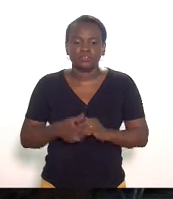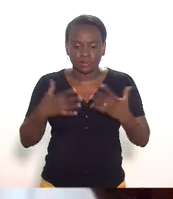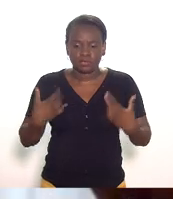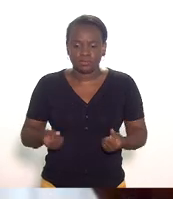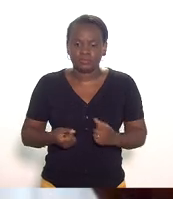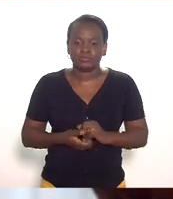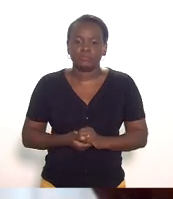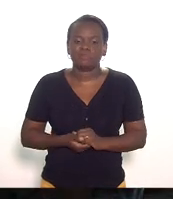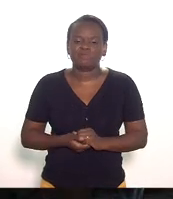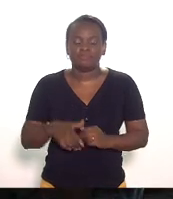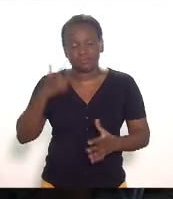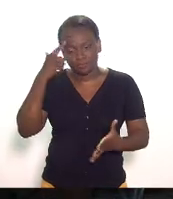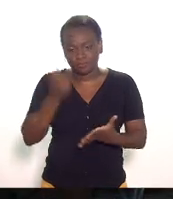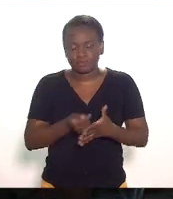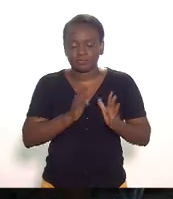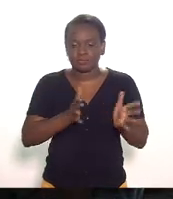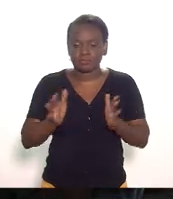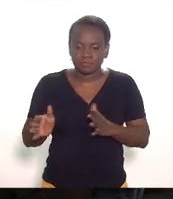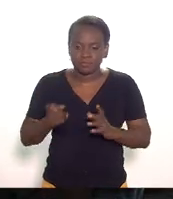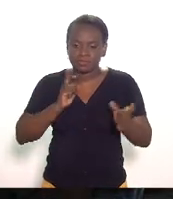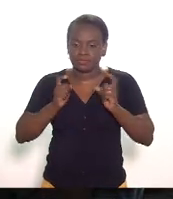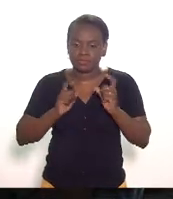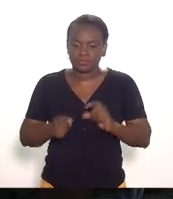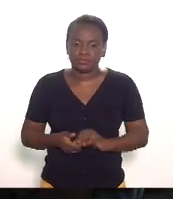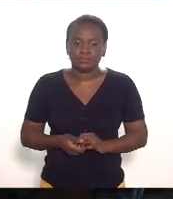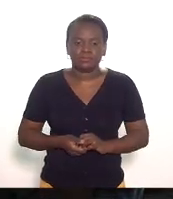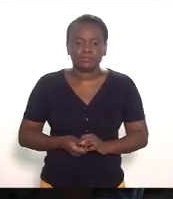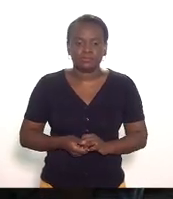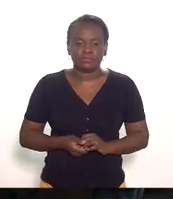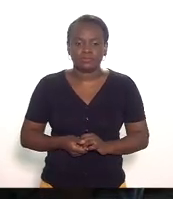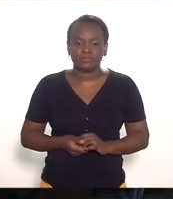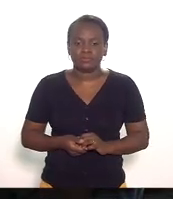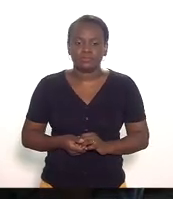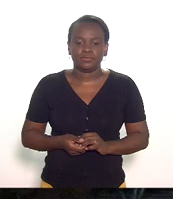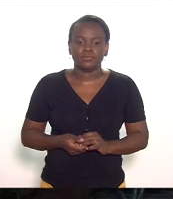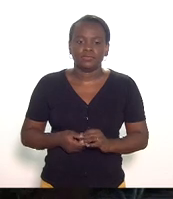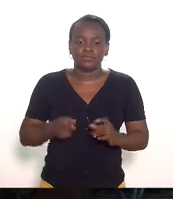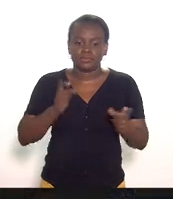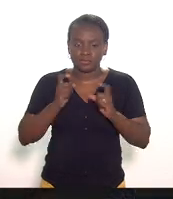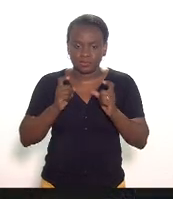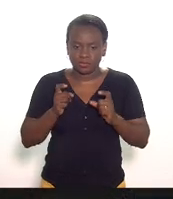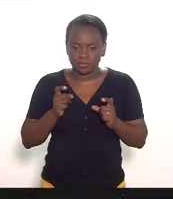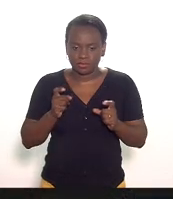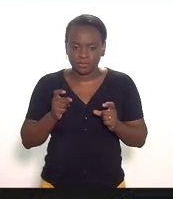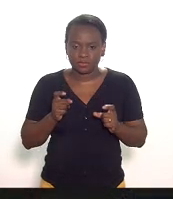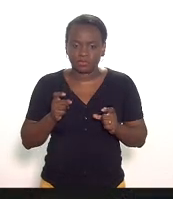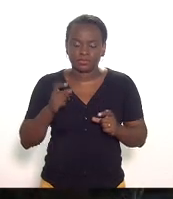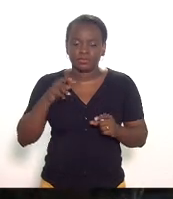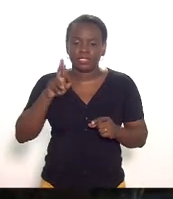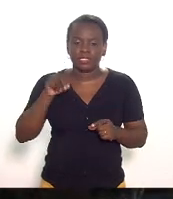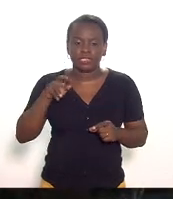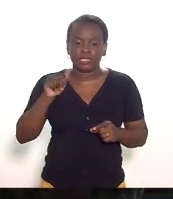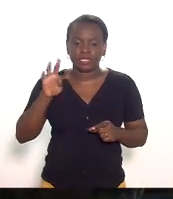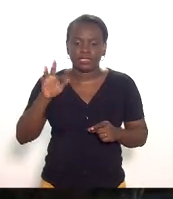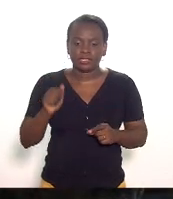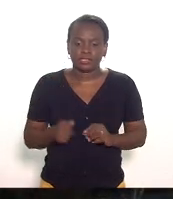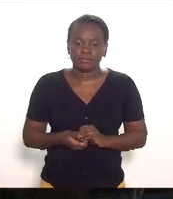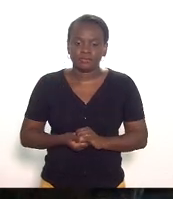Favorável, presidente. Os pareceres emitidos em discussão. Não havendo que queira discutir. Discutir, presidente. Deputada Renata, para